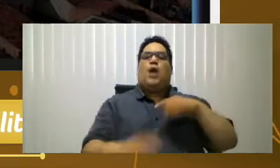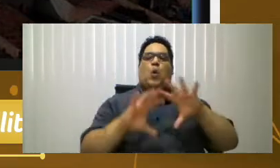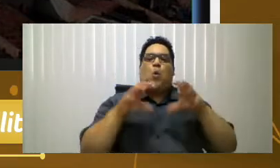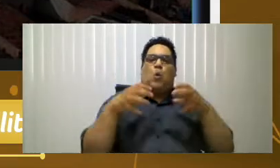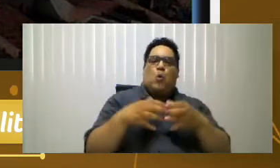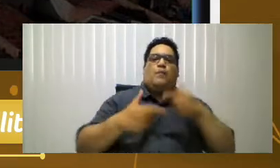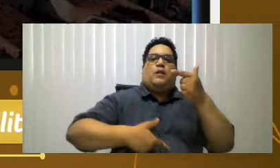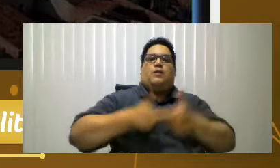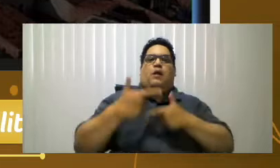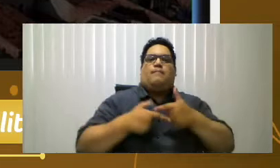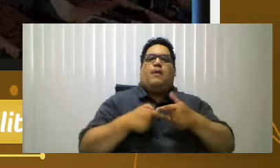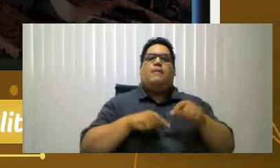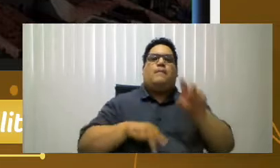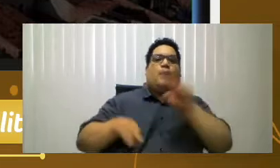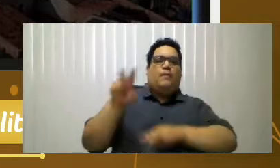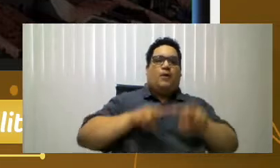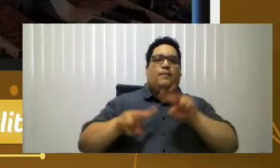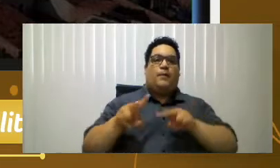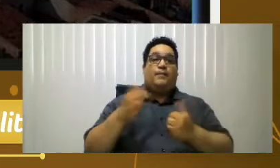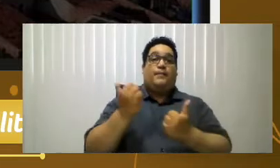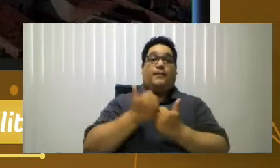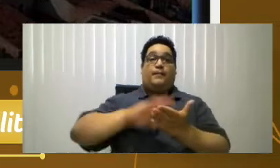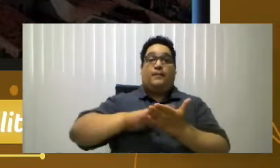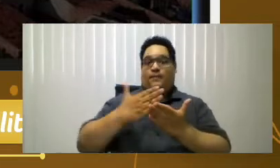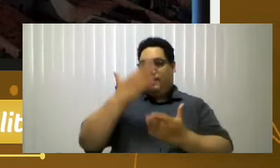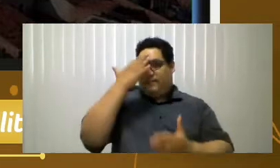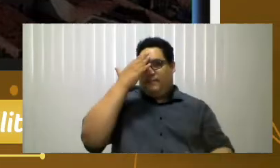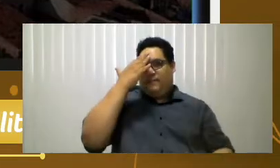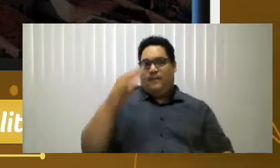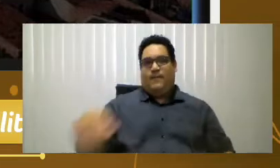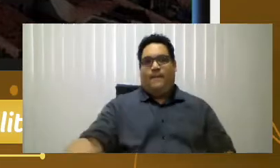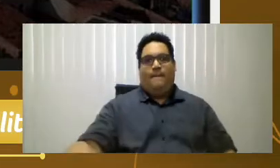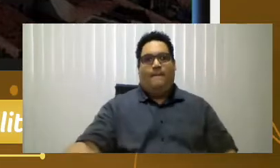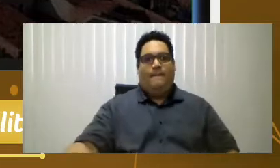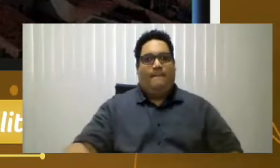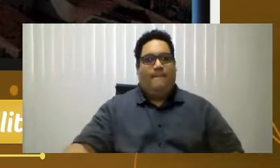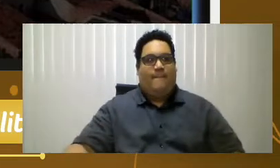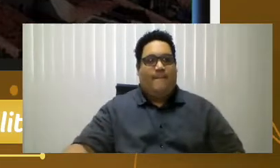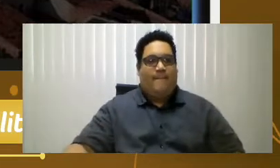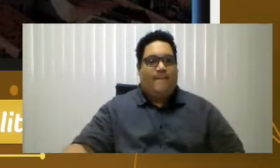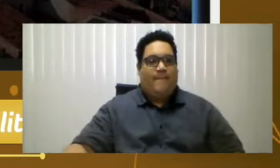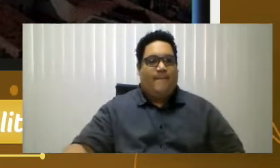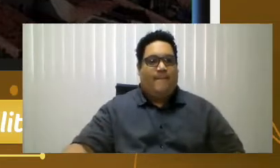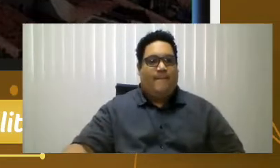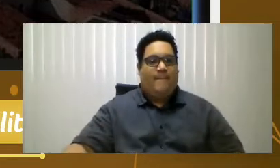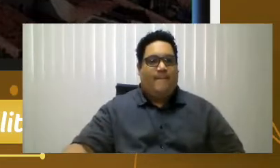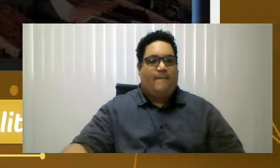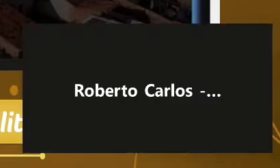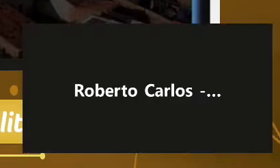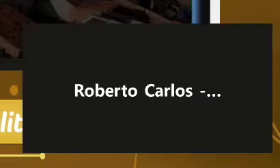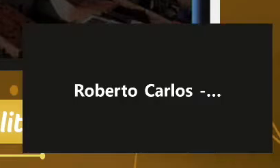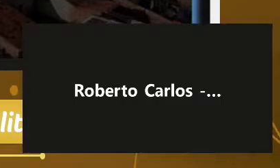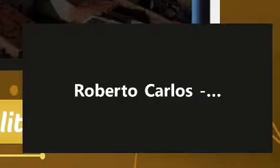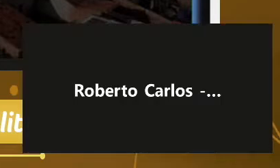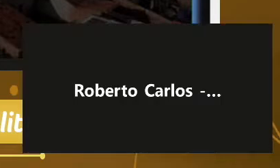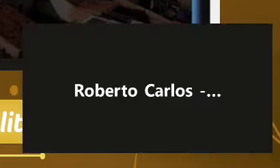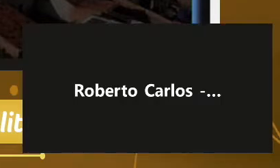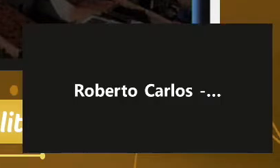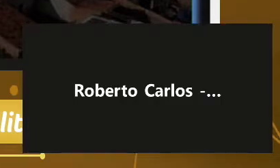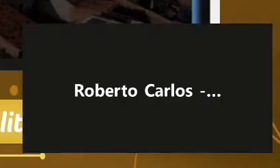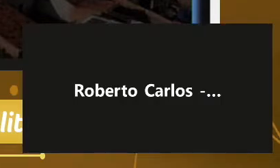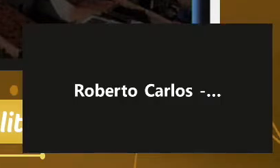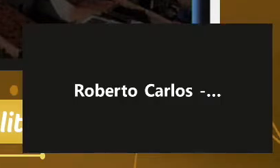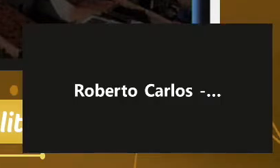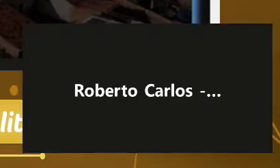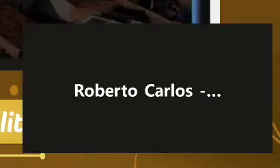campo contratadas para realizar as inspeções e notificações. E, por fim, temos agora o nosso Protector,